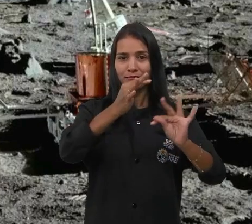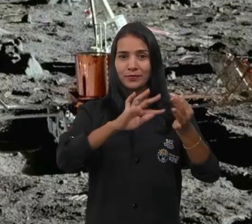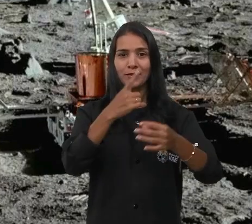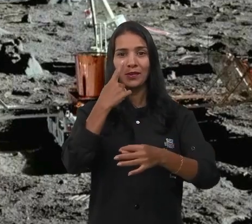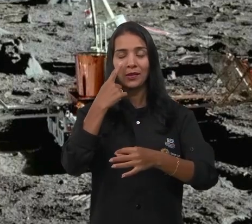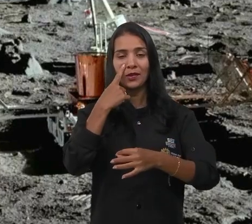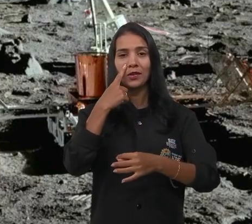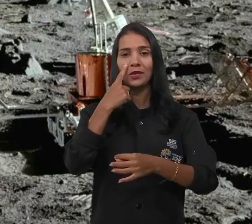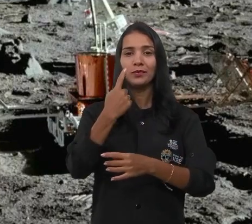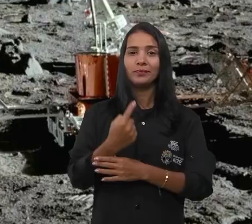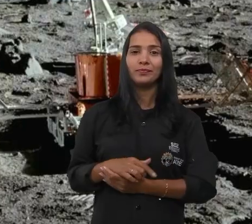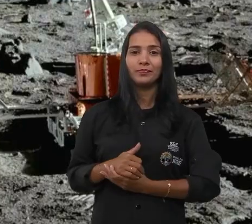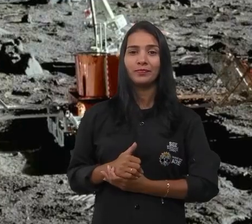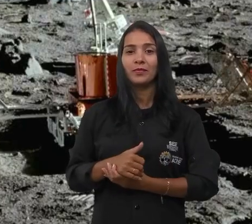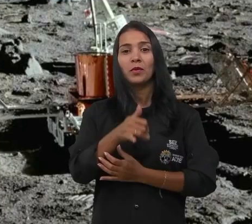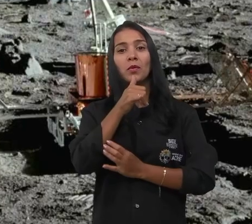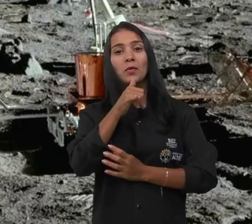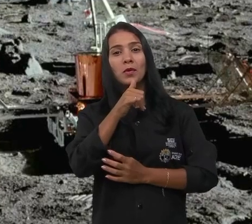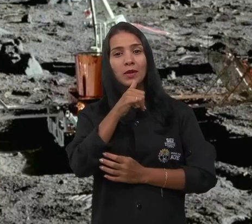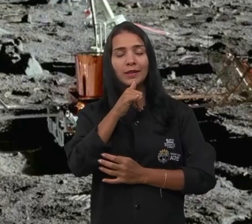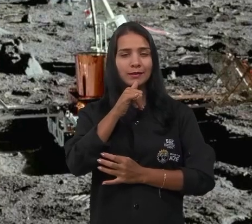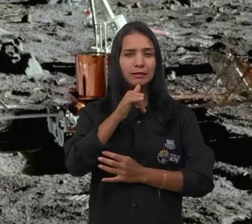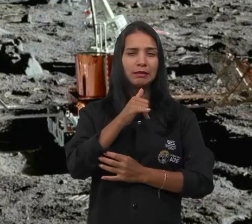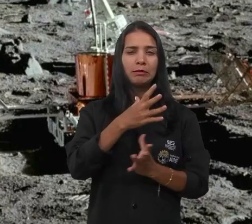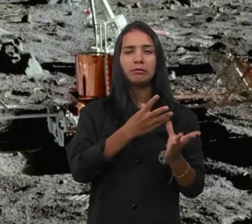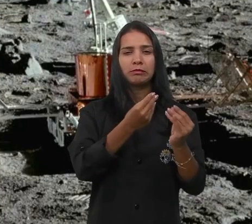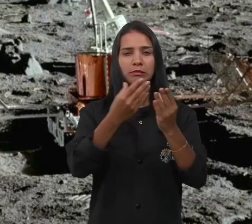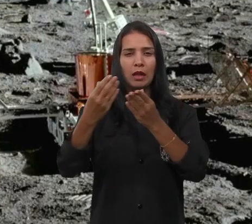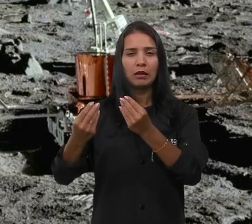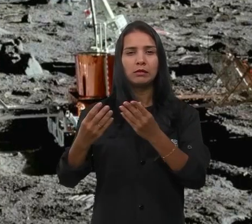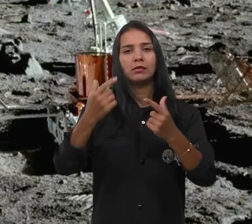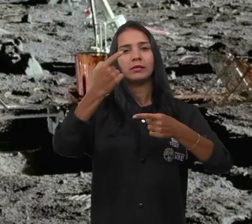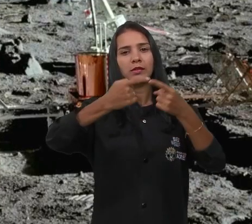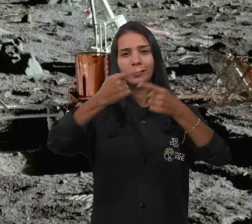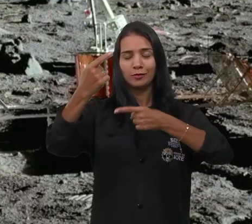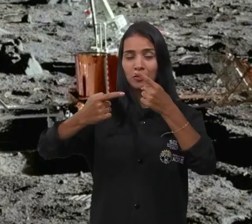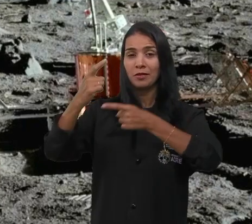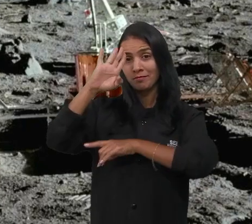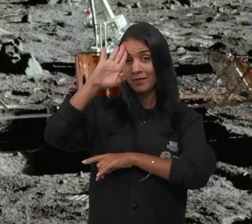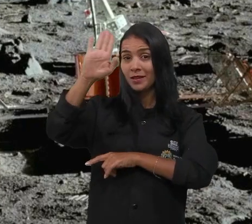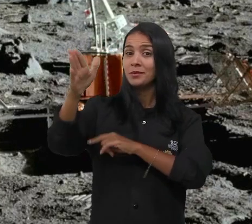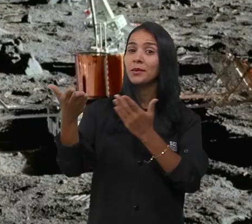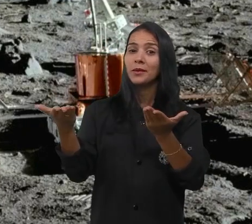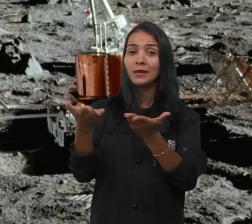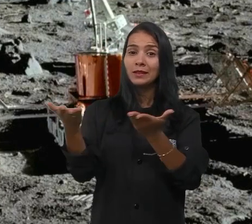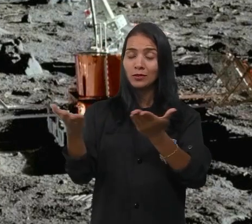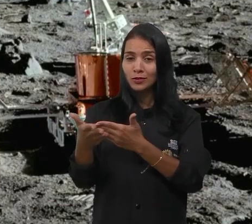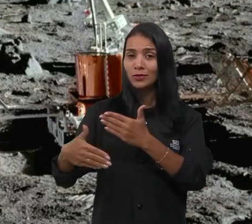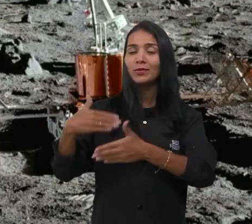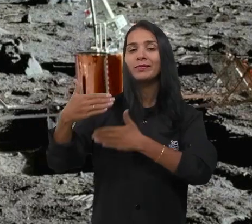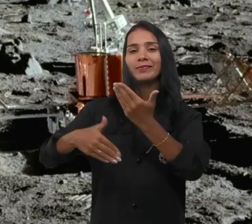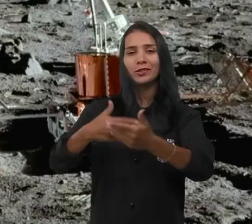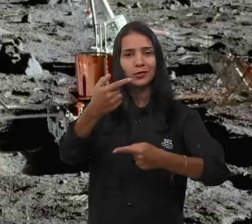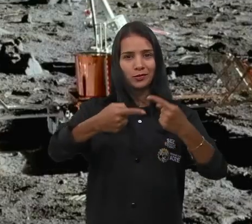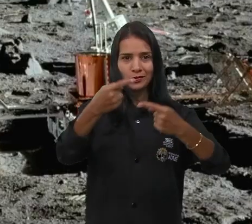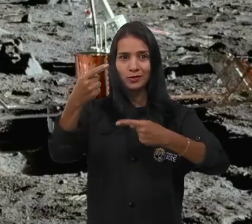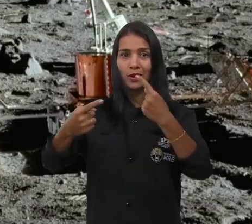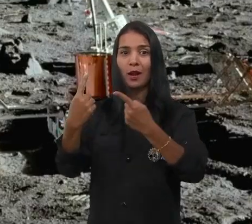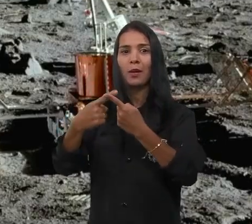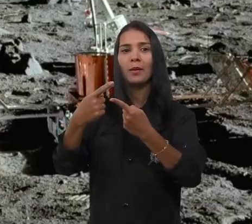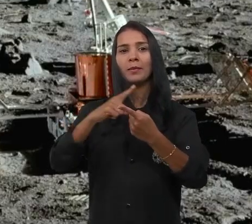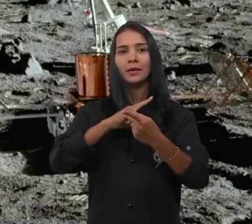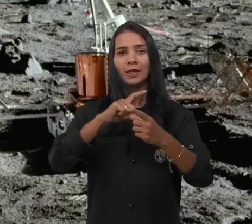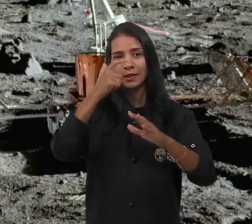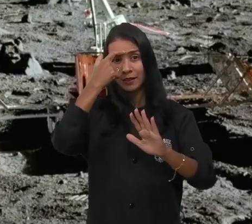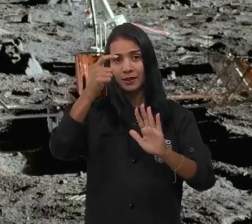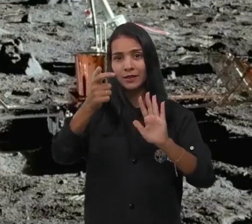um exemplo muito debatido, inclusive nos dias atuais, que foi aí simbolizada